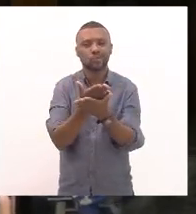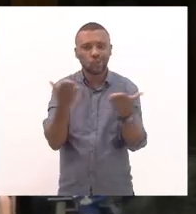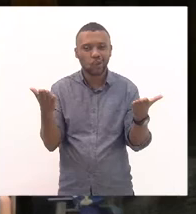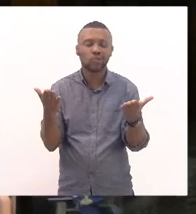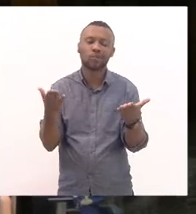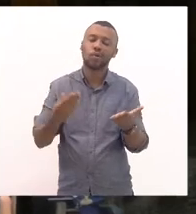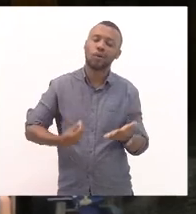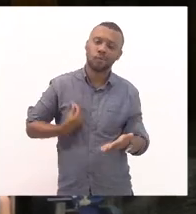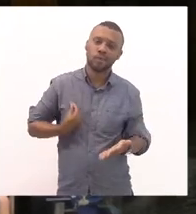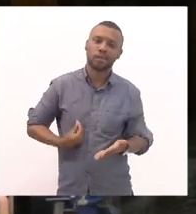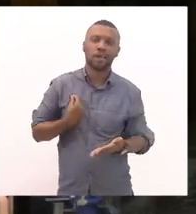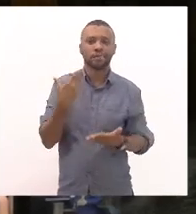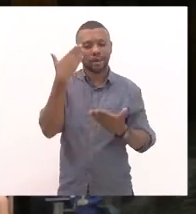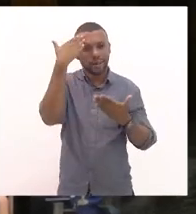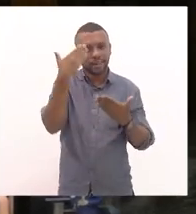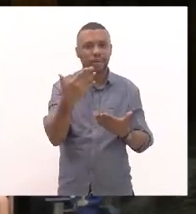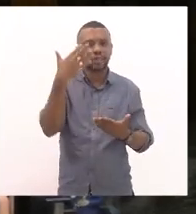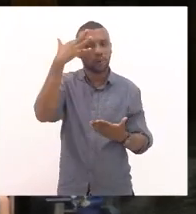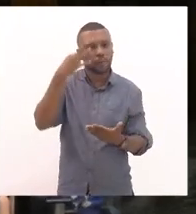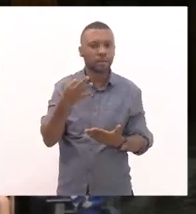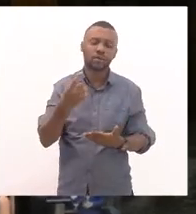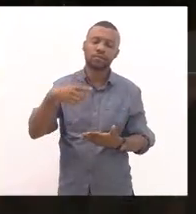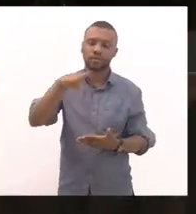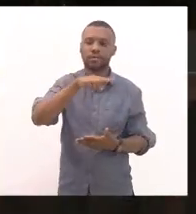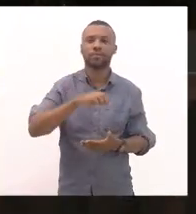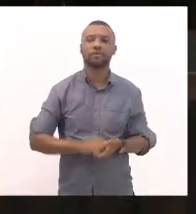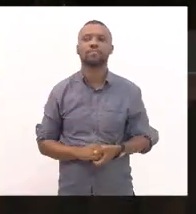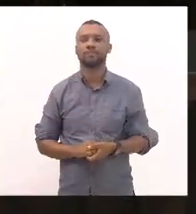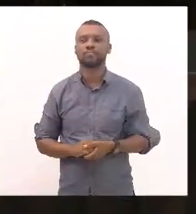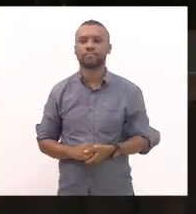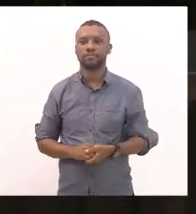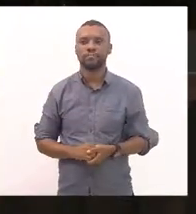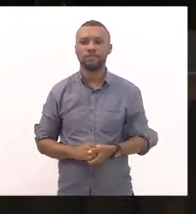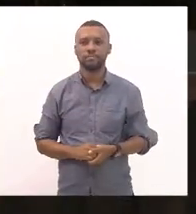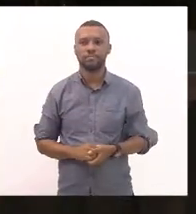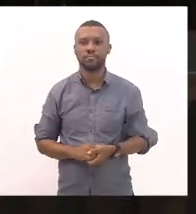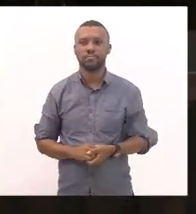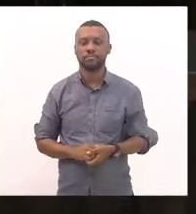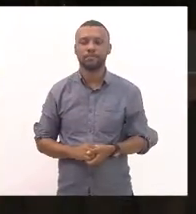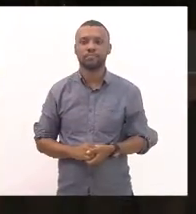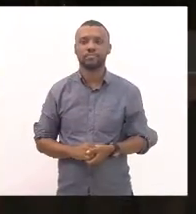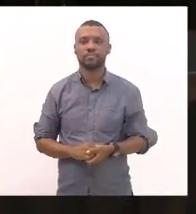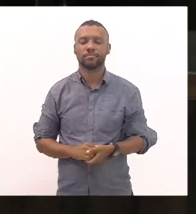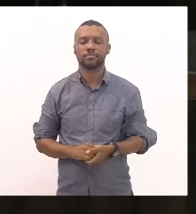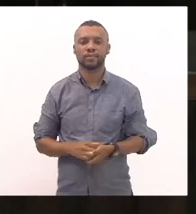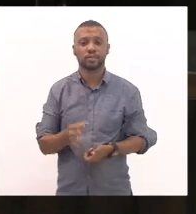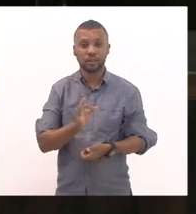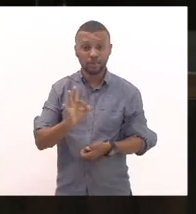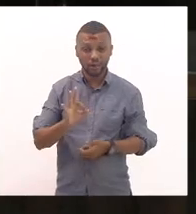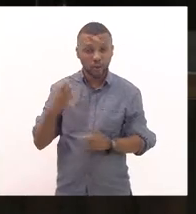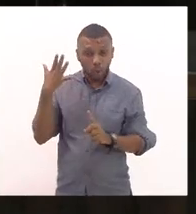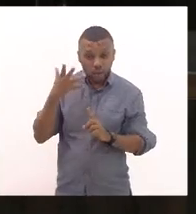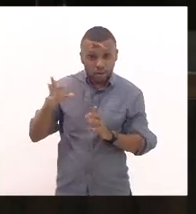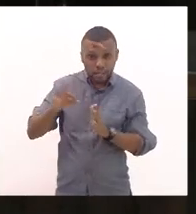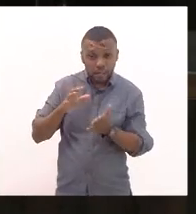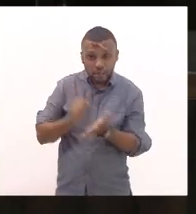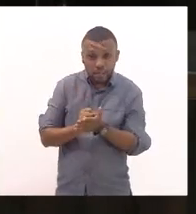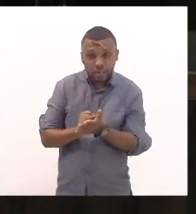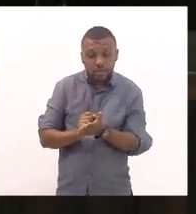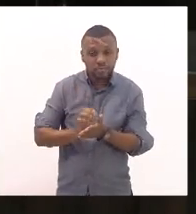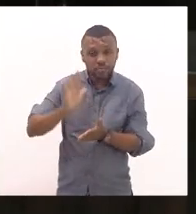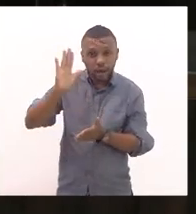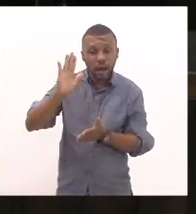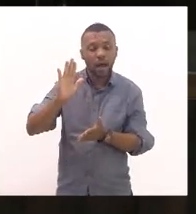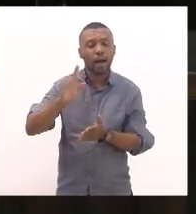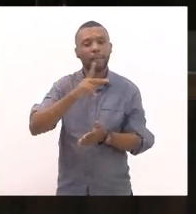os presentes e agradeço a compreensão de todos G1 e não havendo mais oradores inscritos